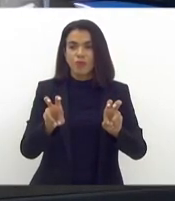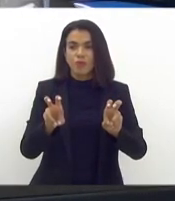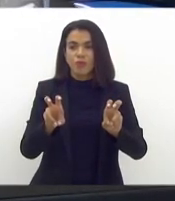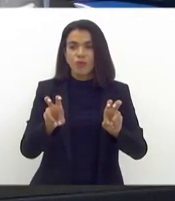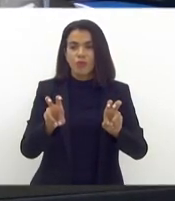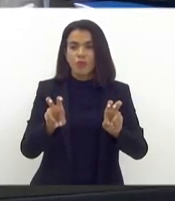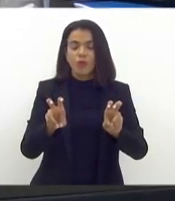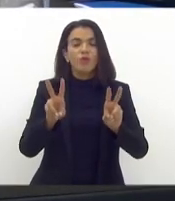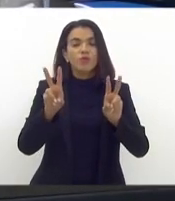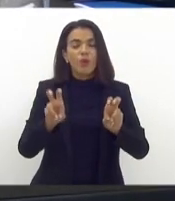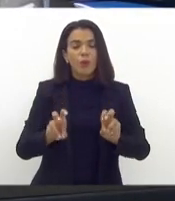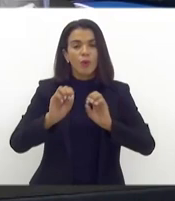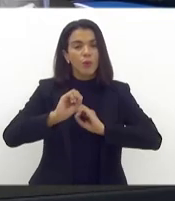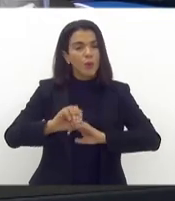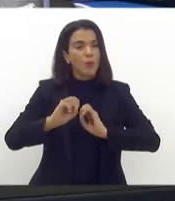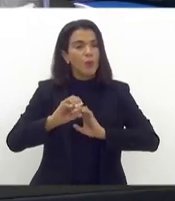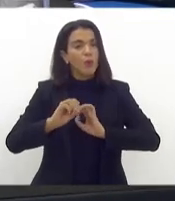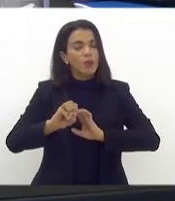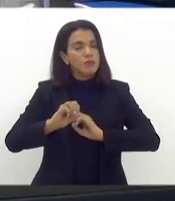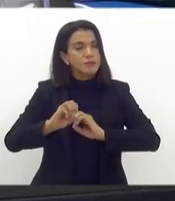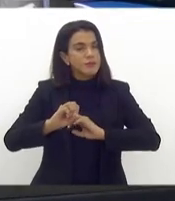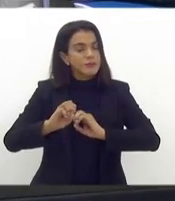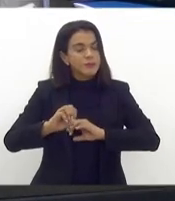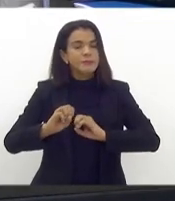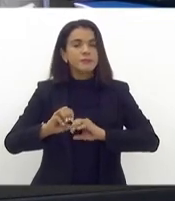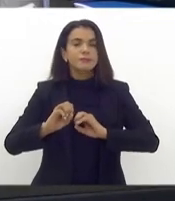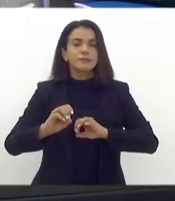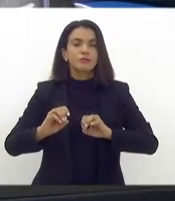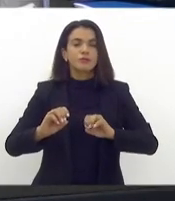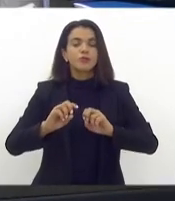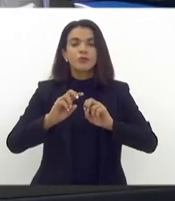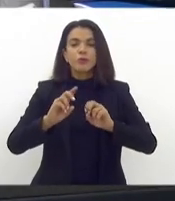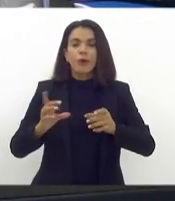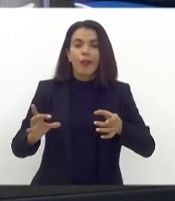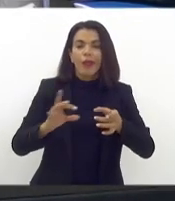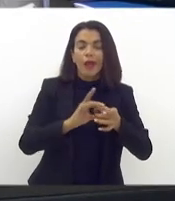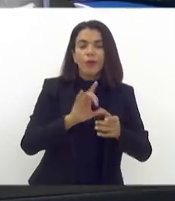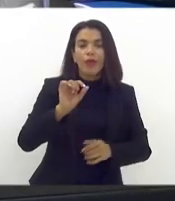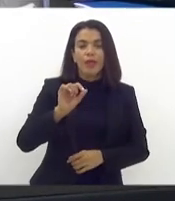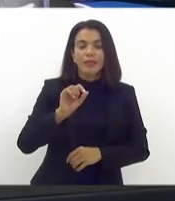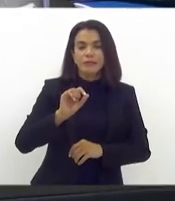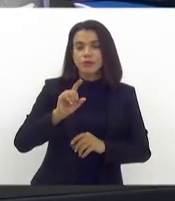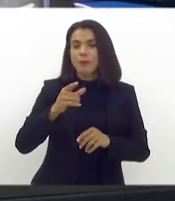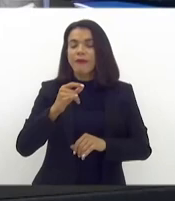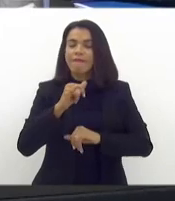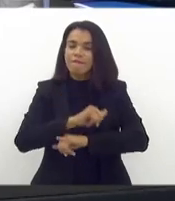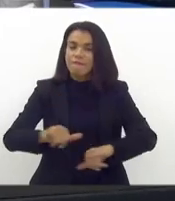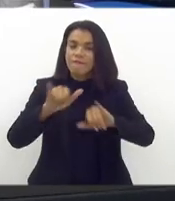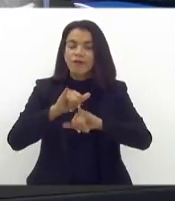do ensino ligado a notícias falsas, um projeto inspirado